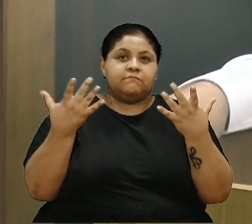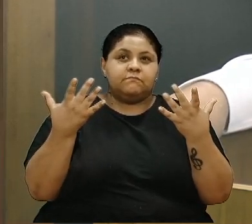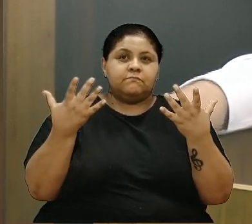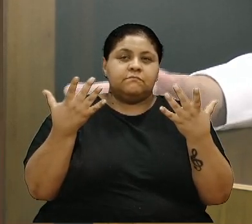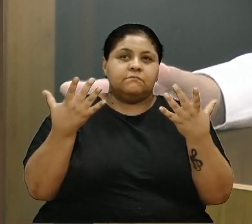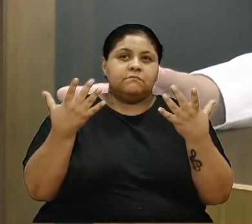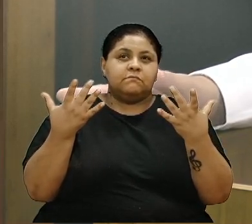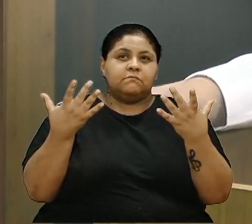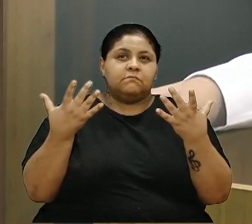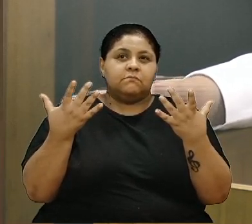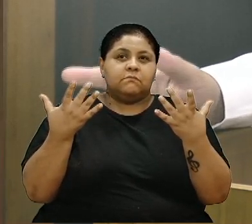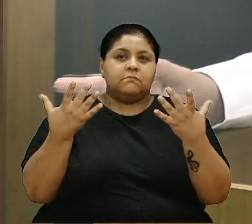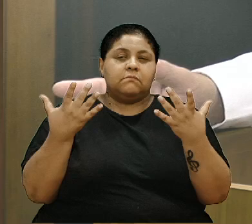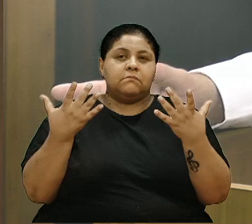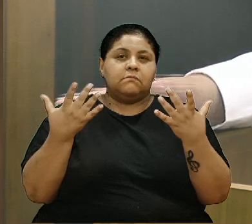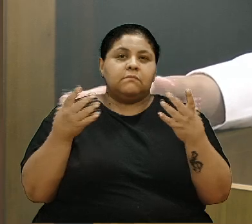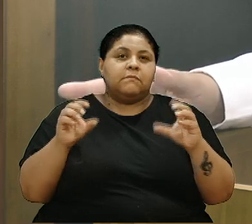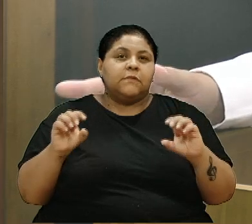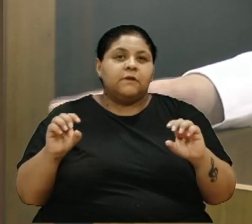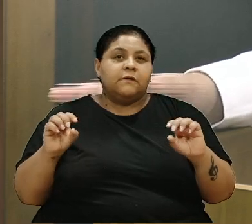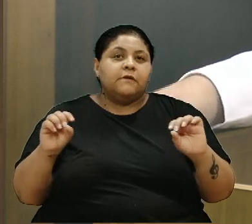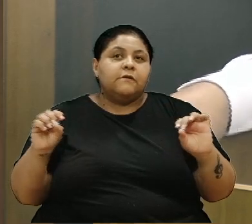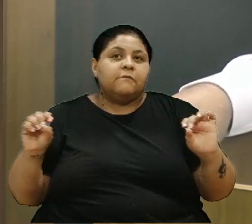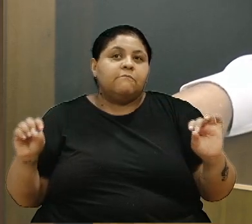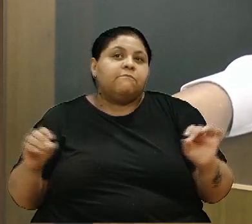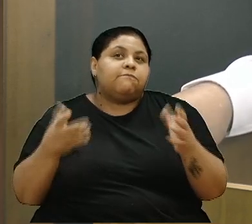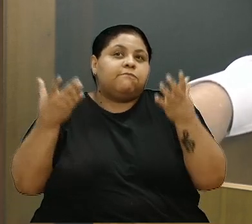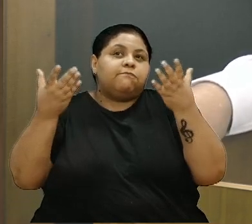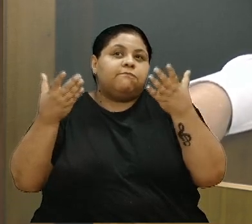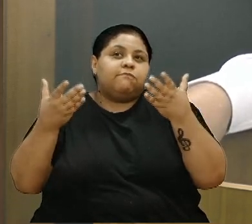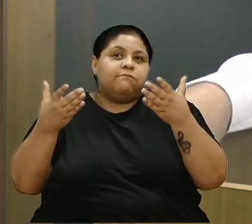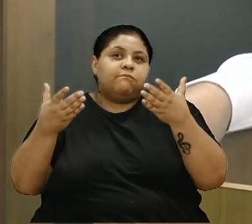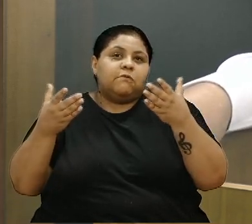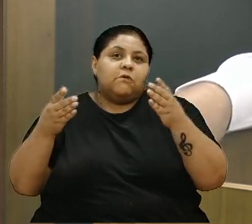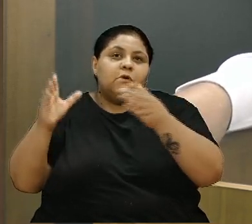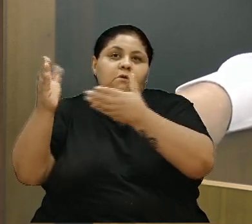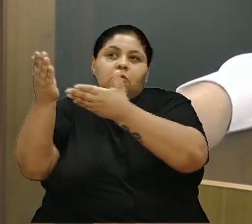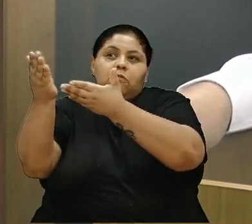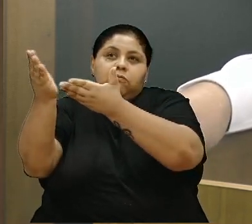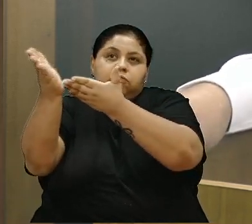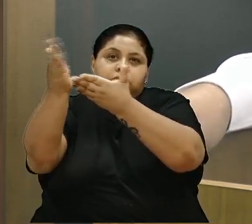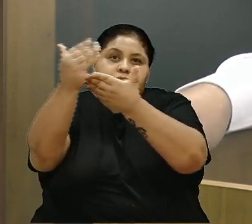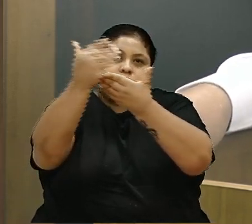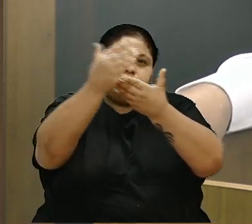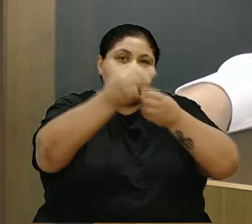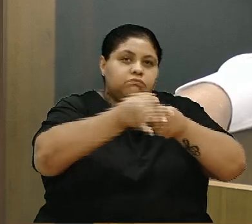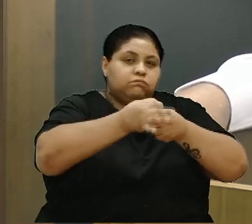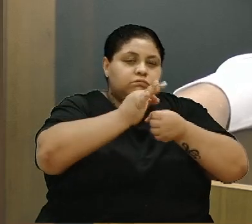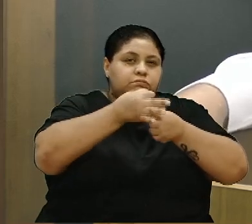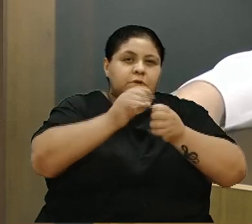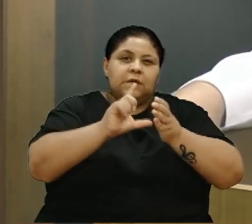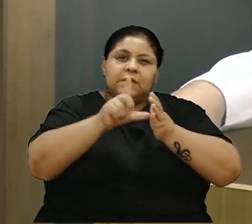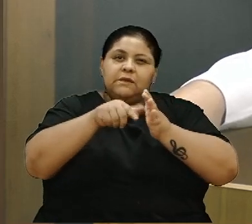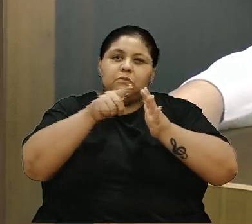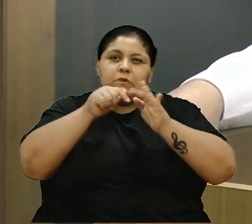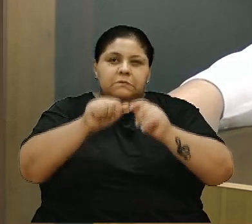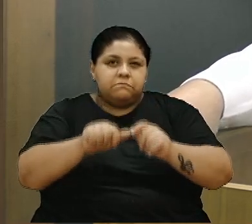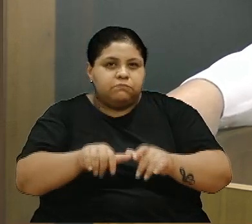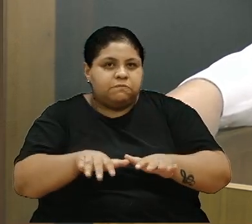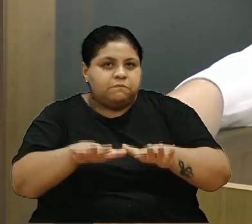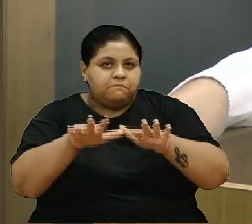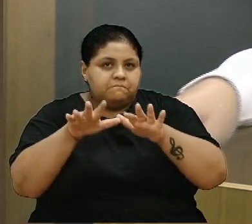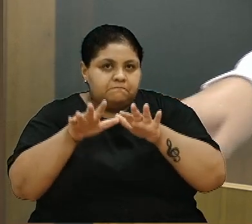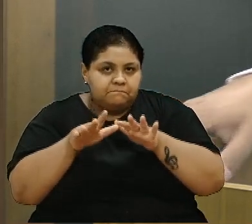que celebra a colheita de mais uma safra, após toda a situação de enchente e